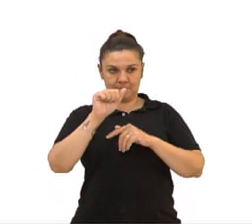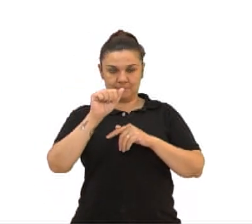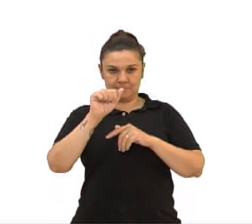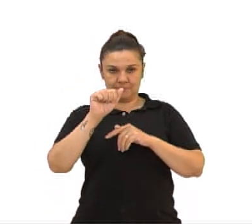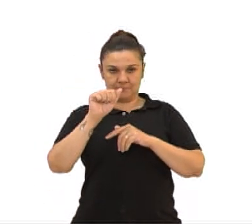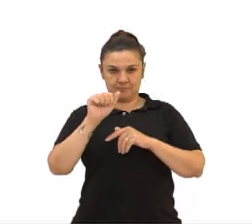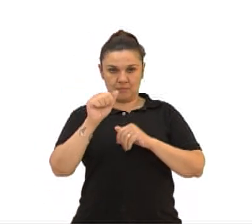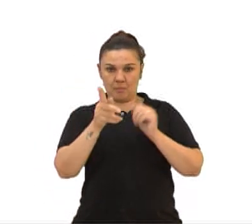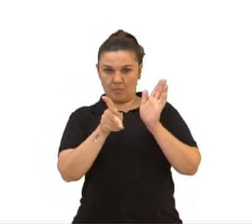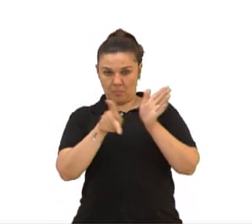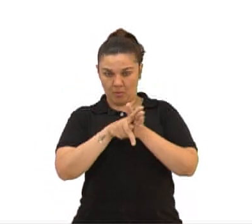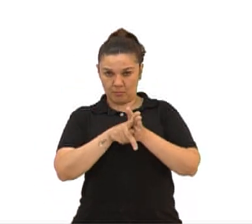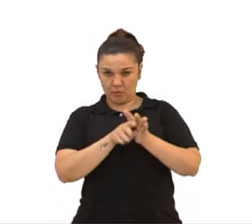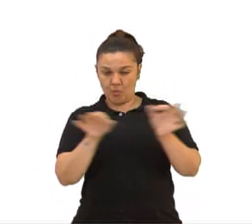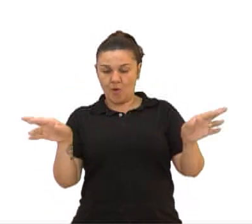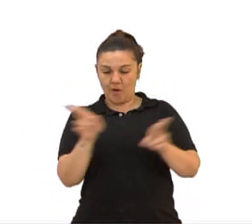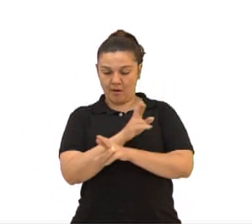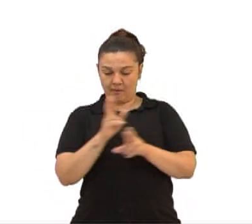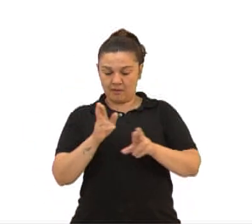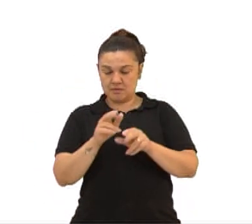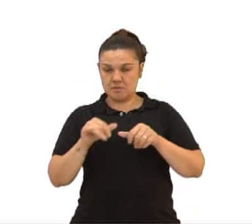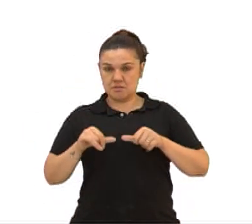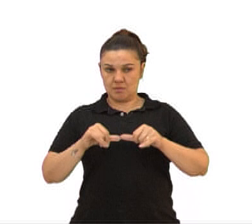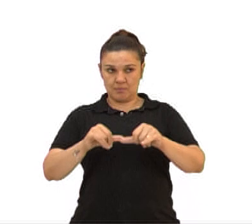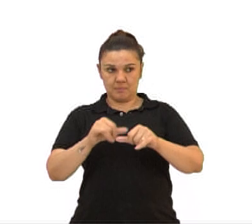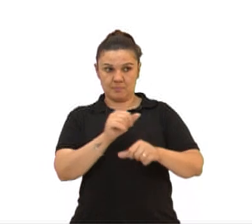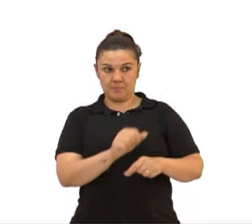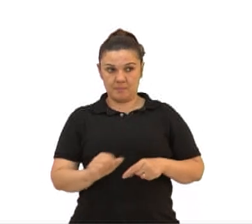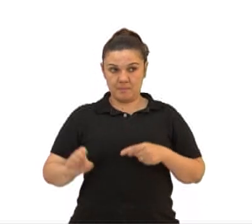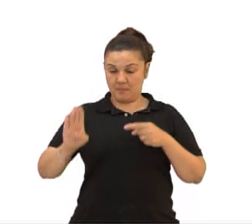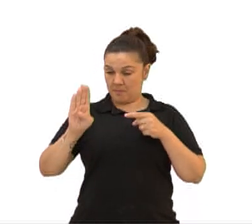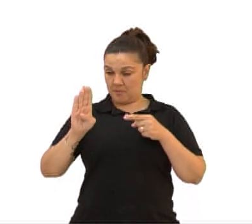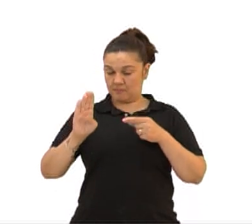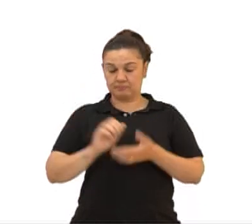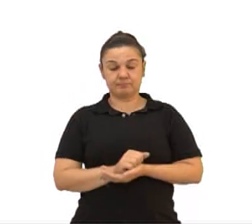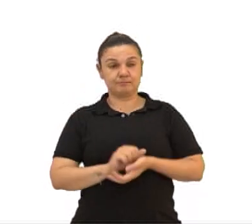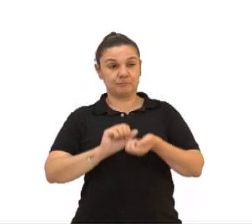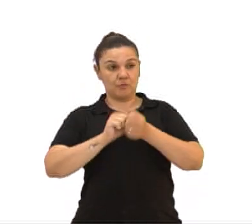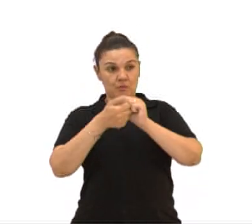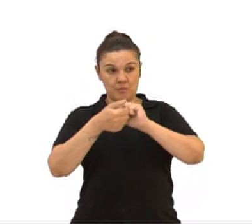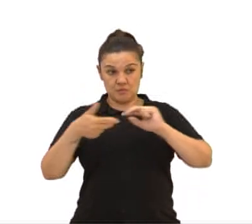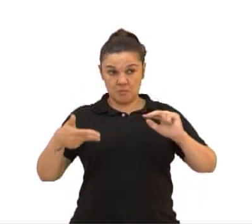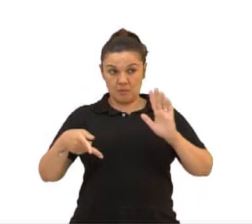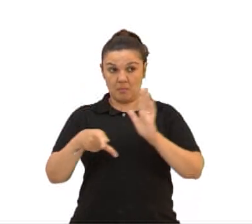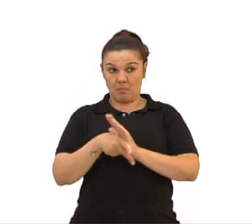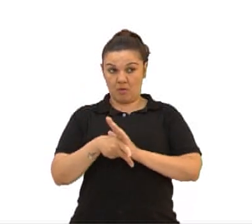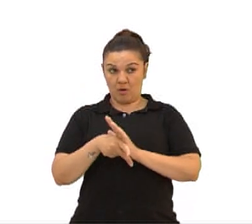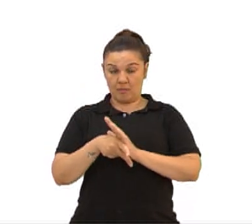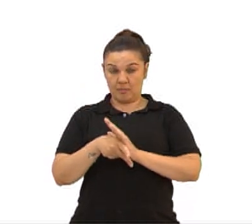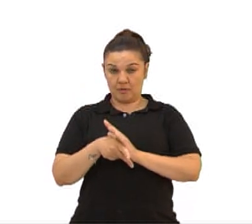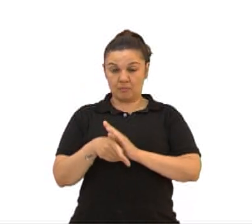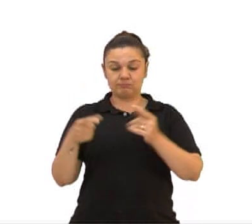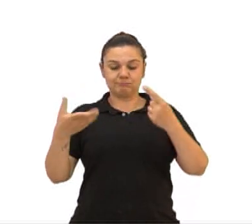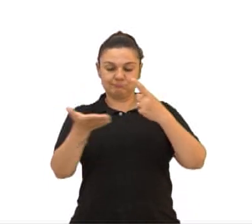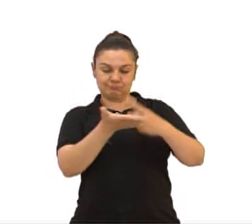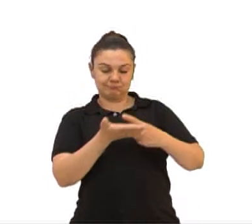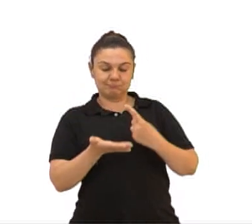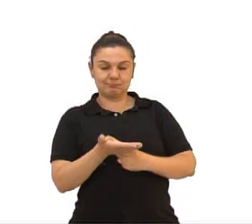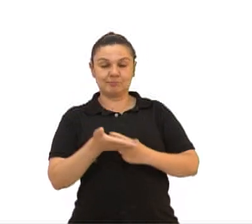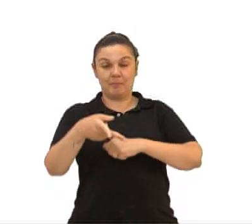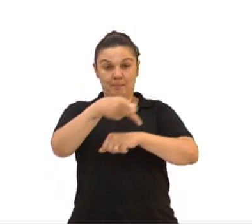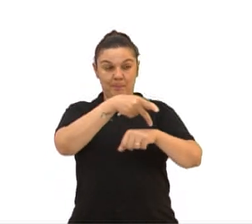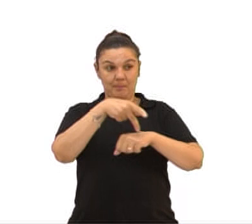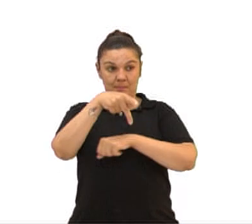nas relações comerciais, B, um esporte de relações diplomáticas entre